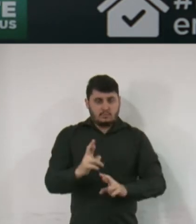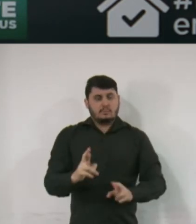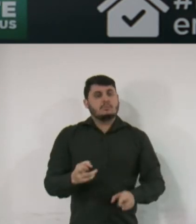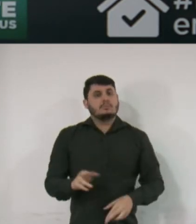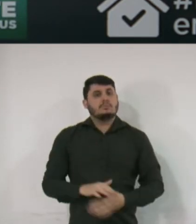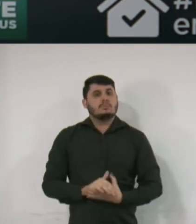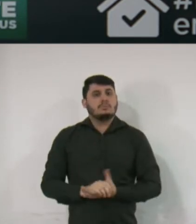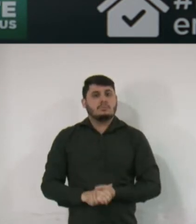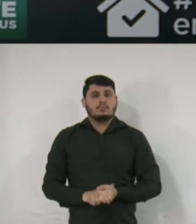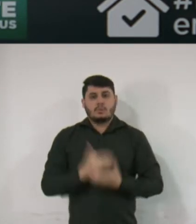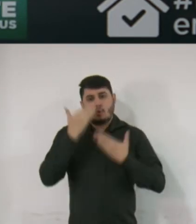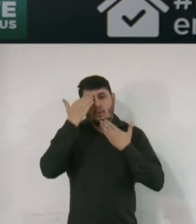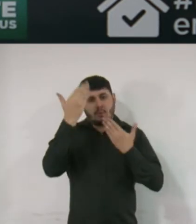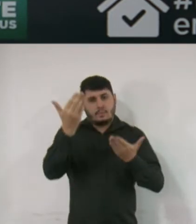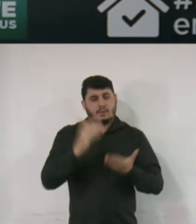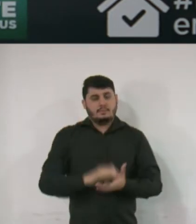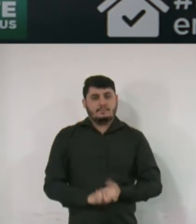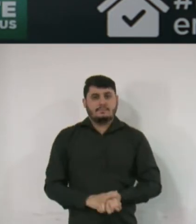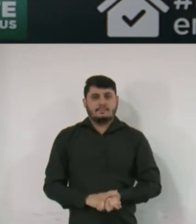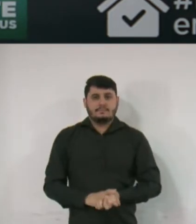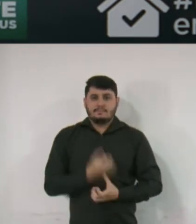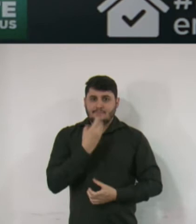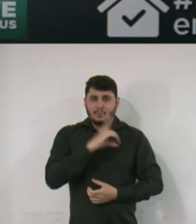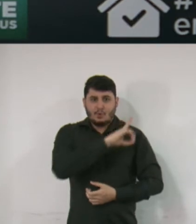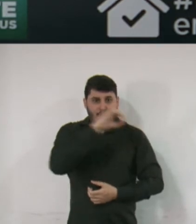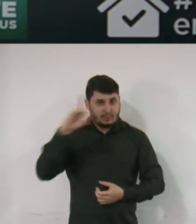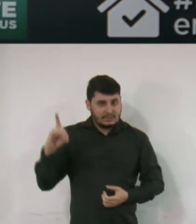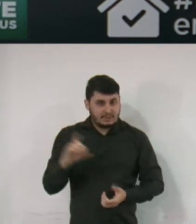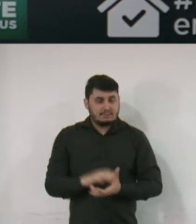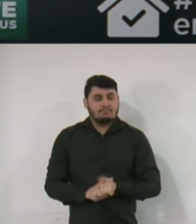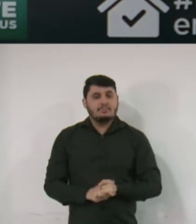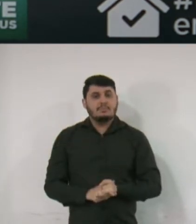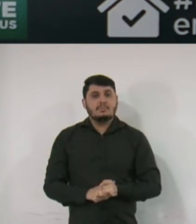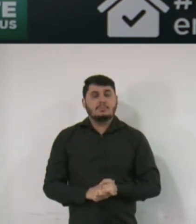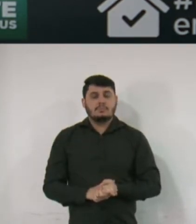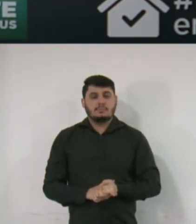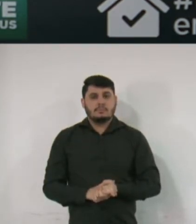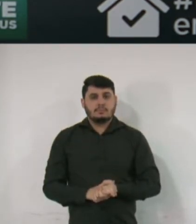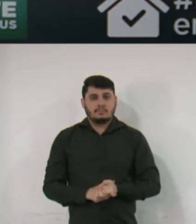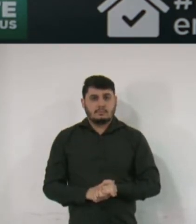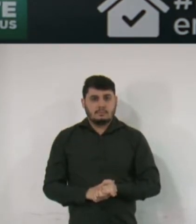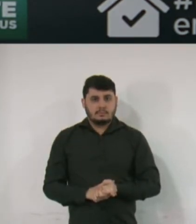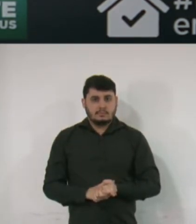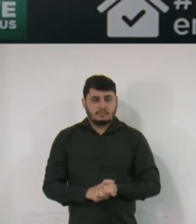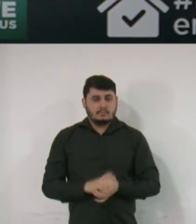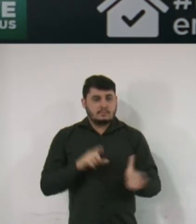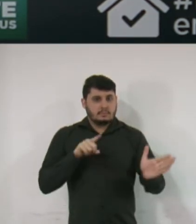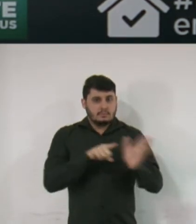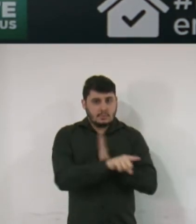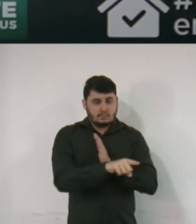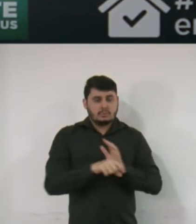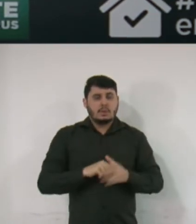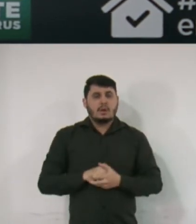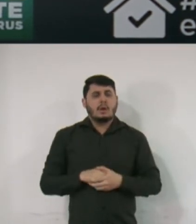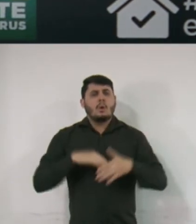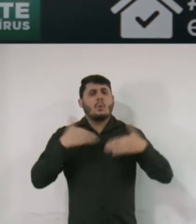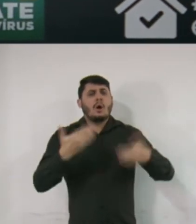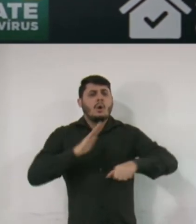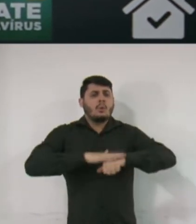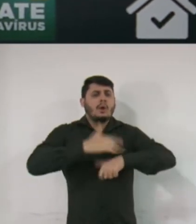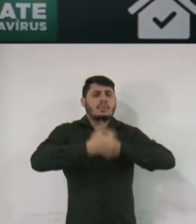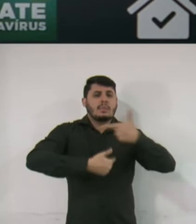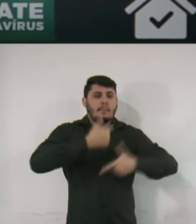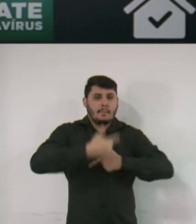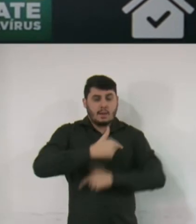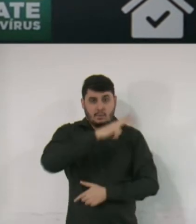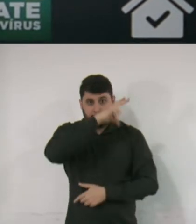imprensa. Muito obrigada. Bom dia, blog do Sérgio Salles. Quais as ações que a Prefeitura pretende